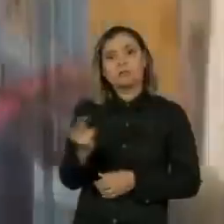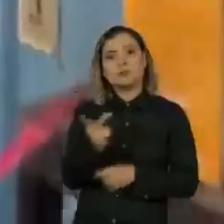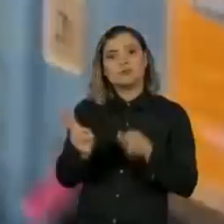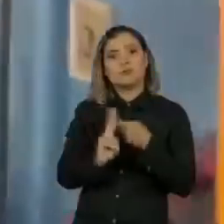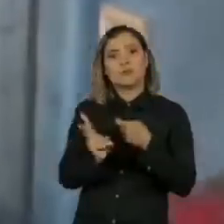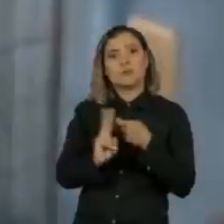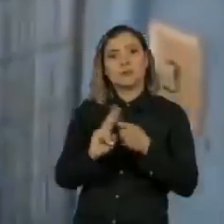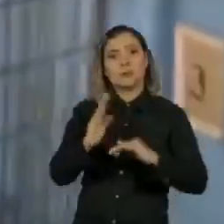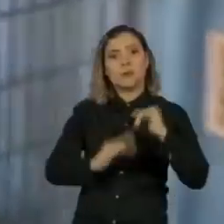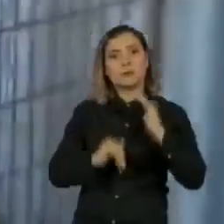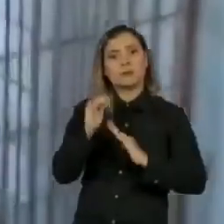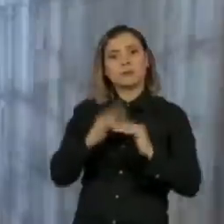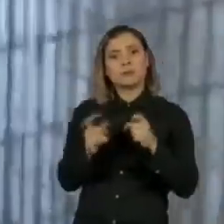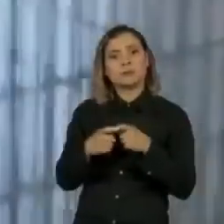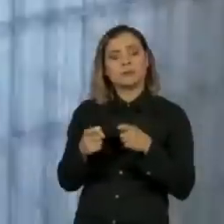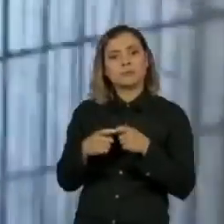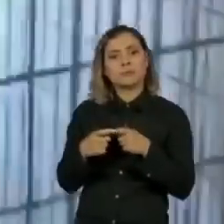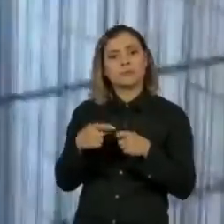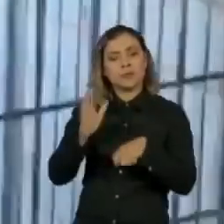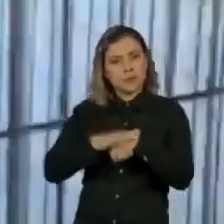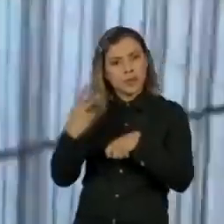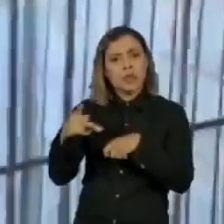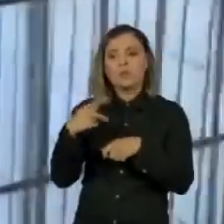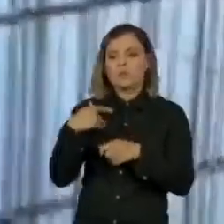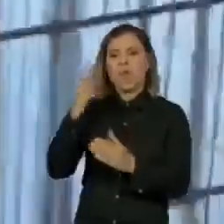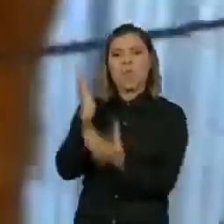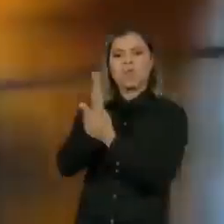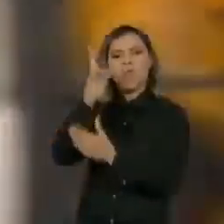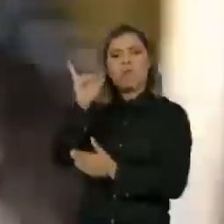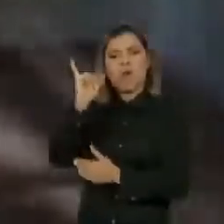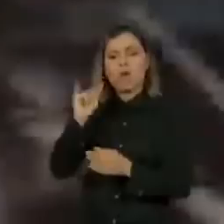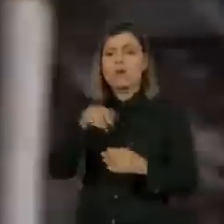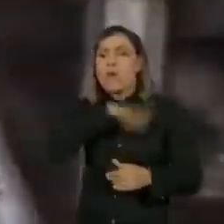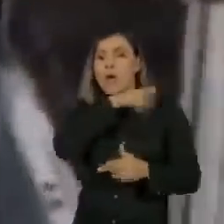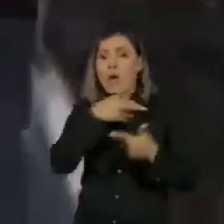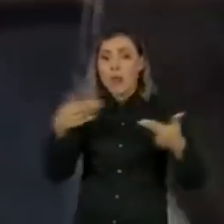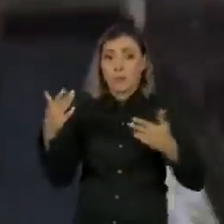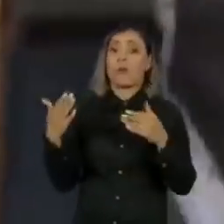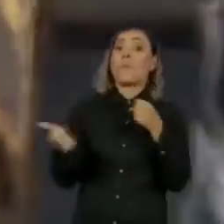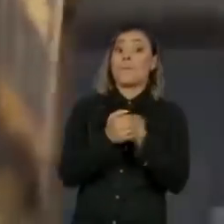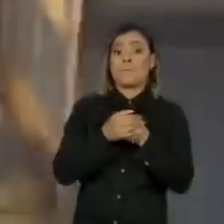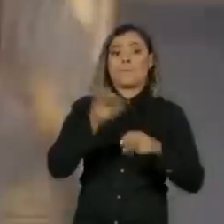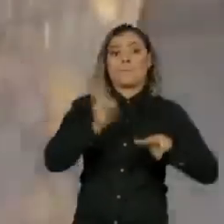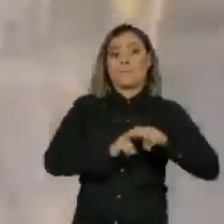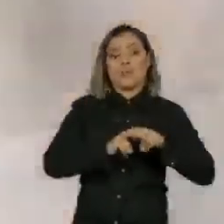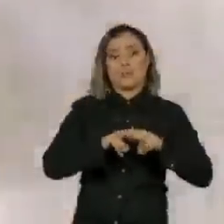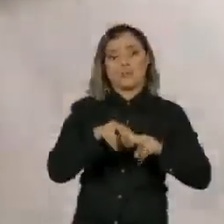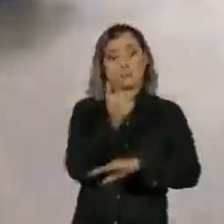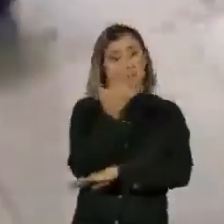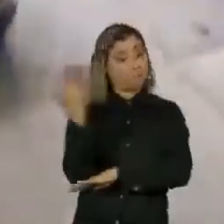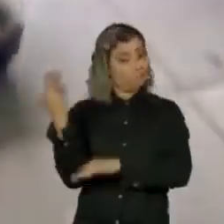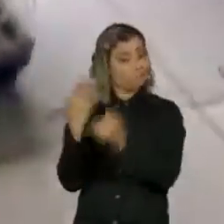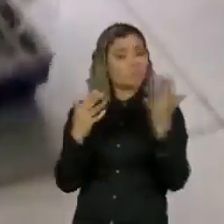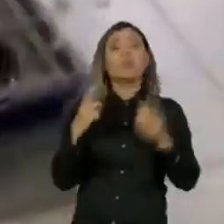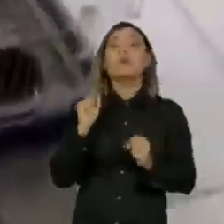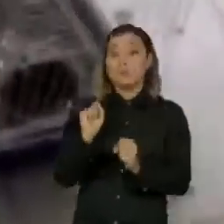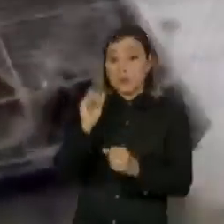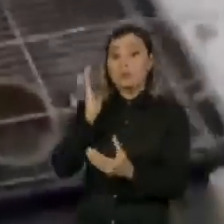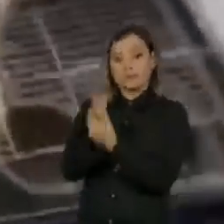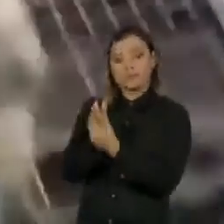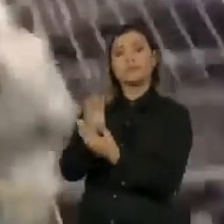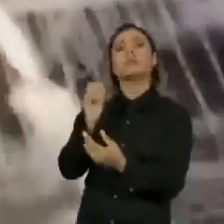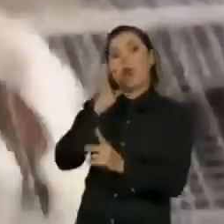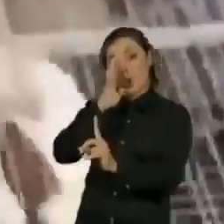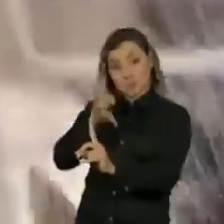veterinários. Eles vão responder por maus tratos e por manter animal silvestre em cativeiro. Se condenados, podem pagar multa